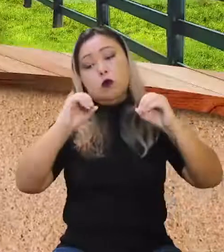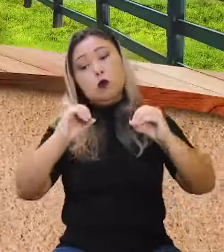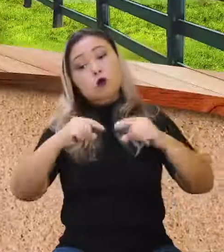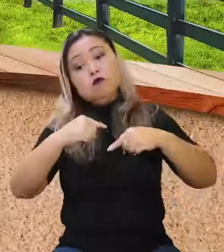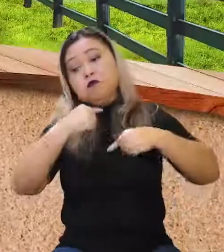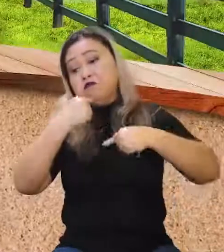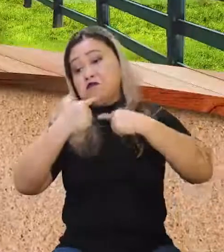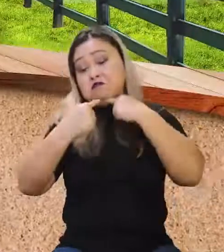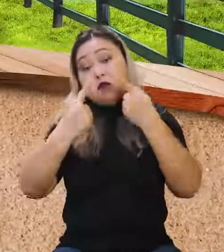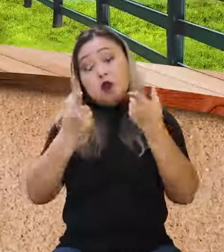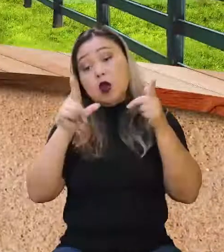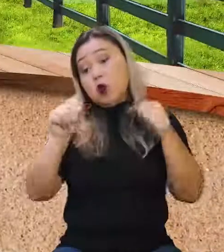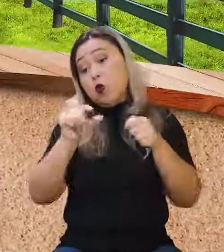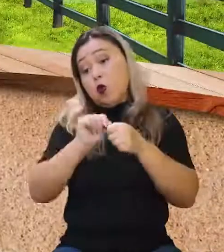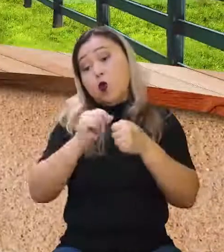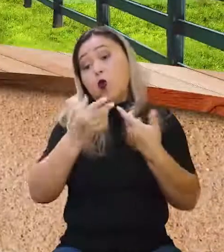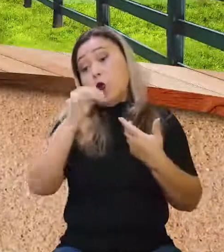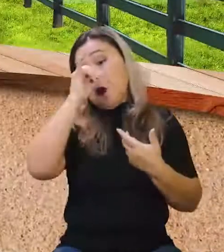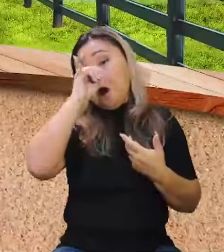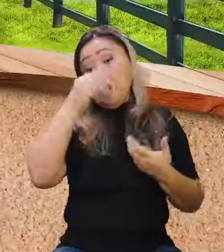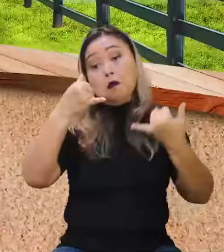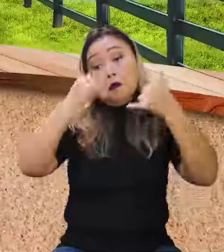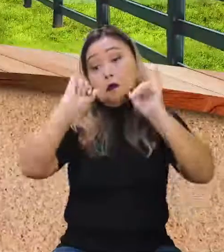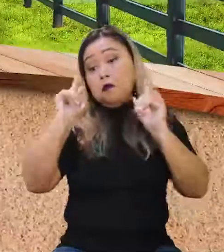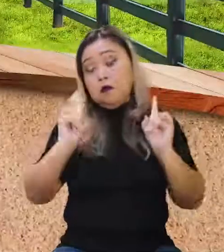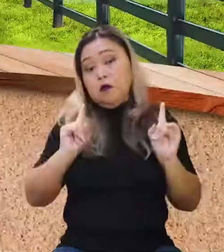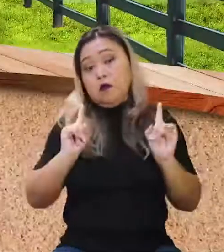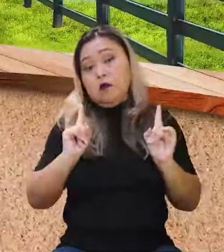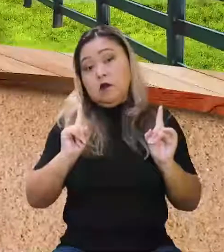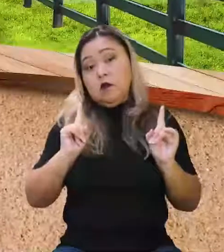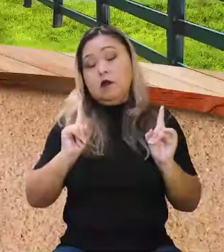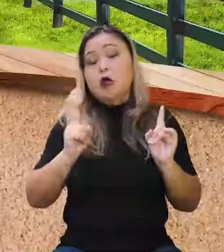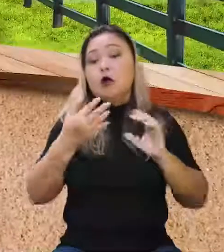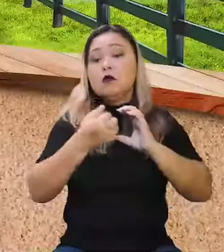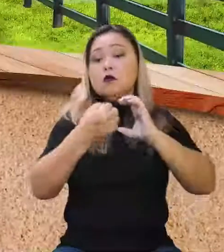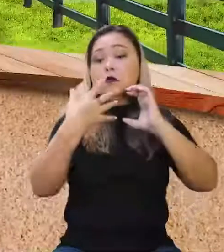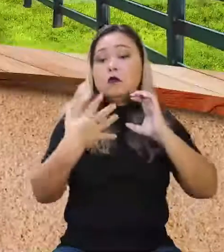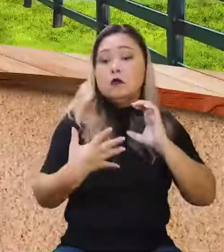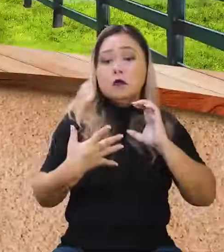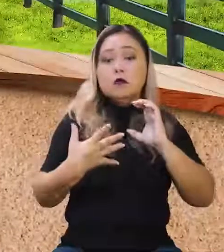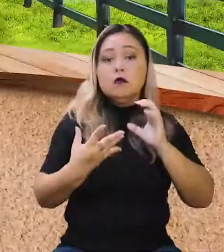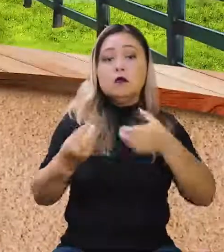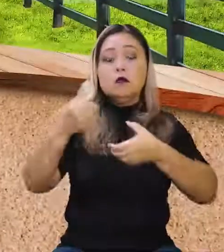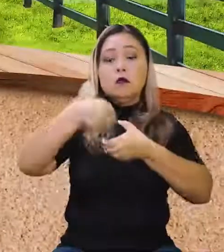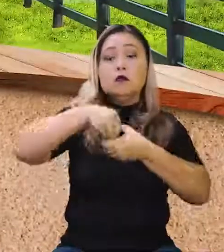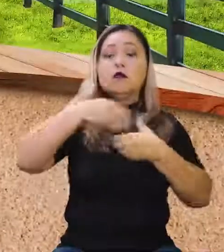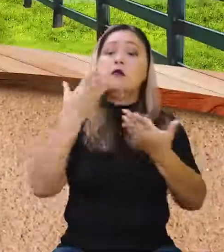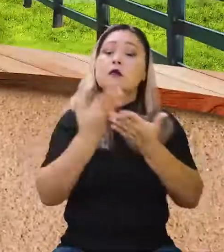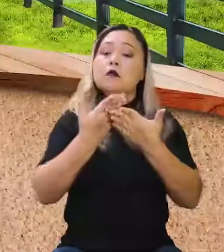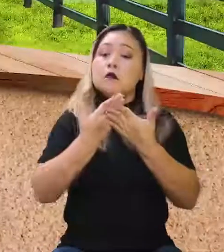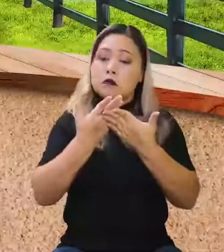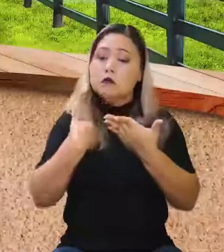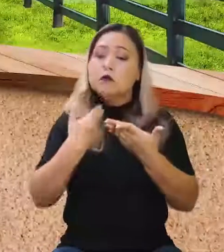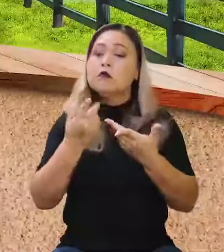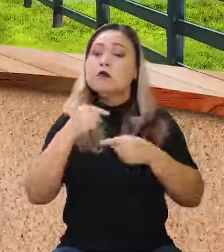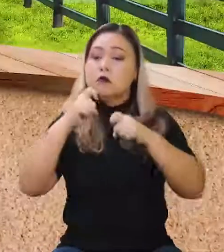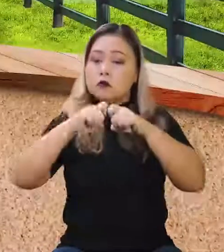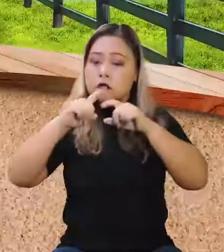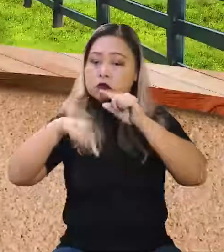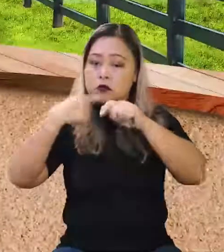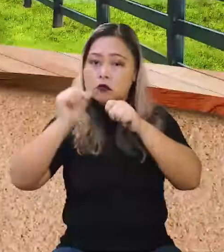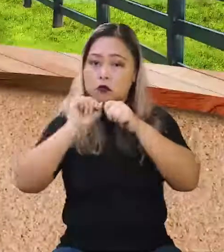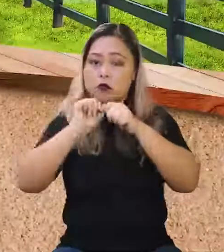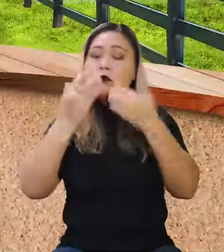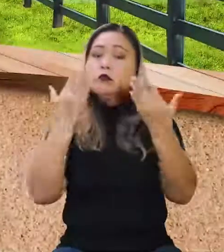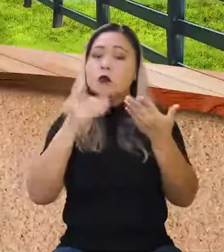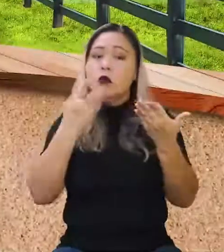como realizar isso como a gente faz em suínos e em bovinos. Por isso que a gente vai ver essas particularidades dentro da aula de reprodução. Aí quando a gente vai falando de